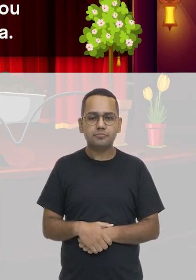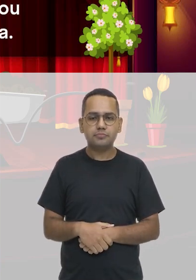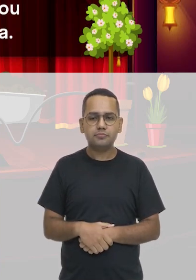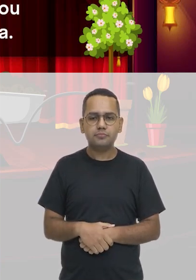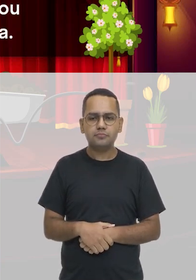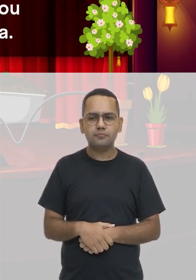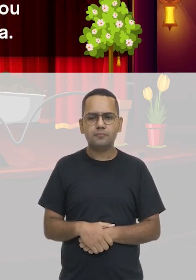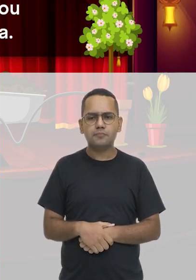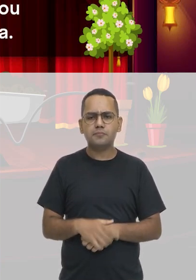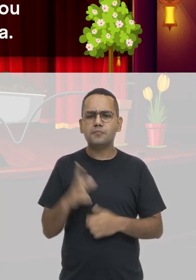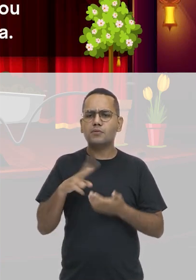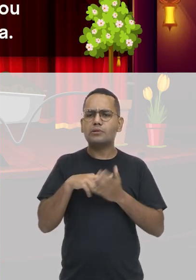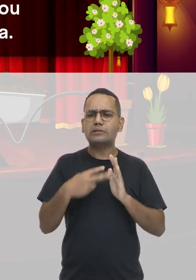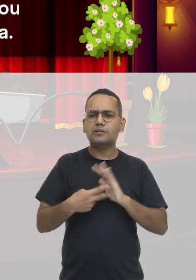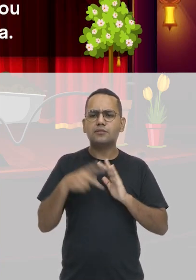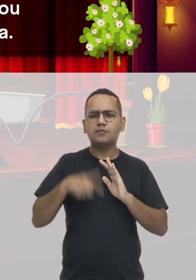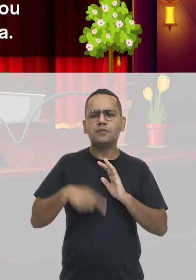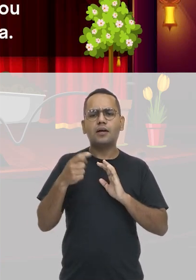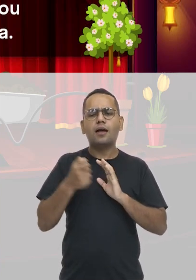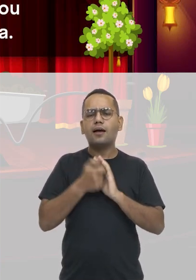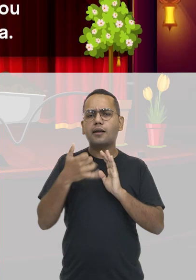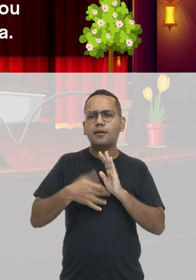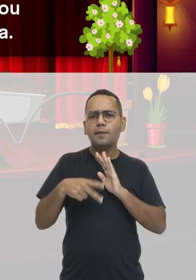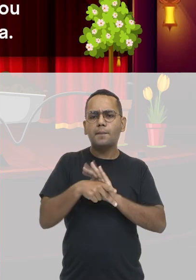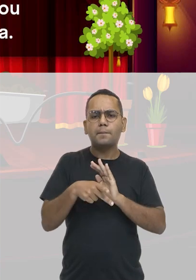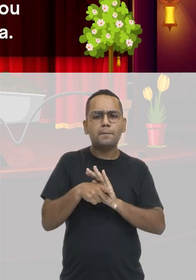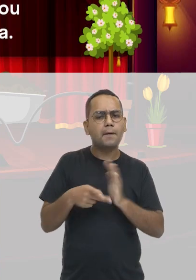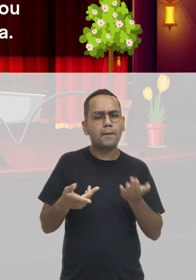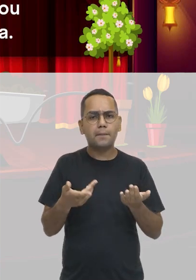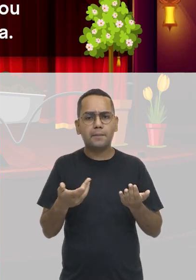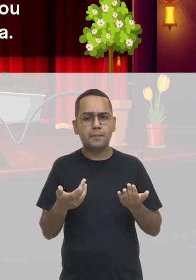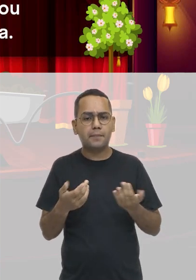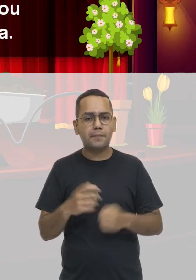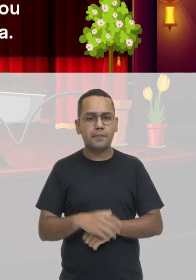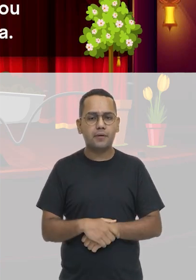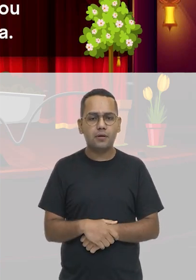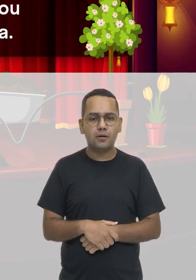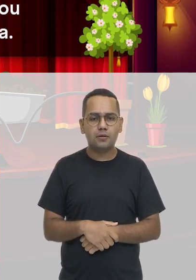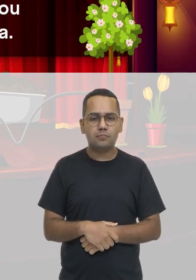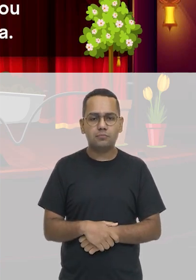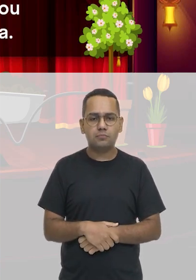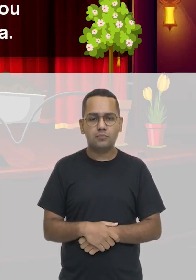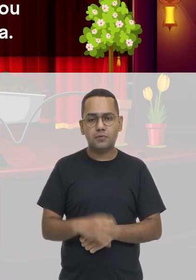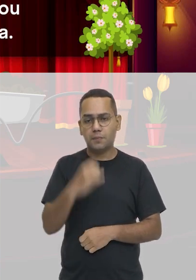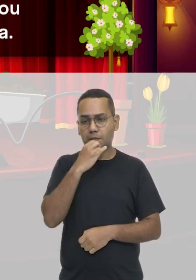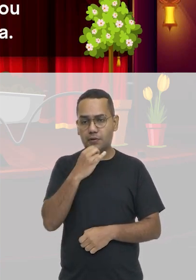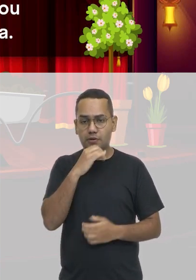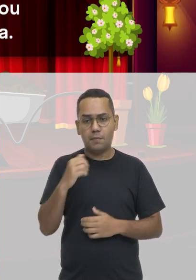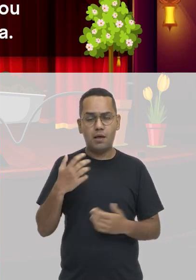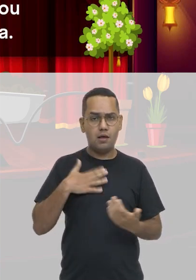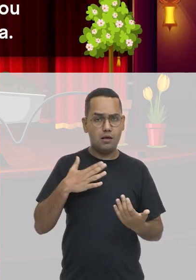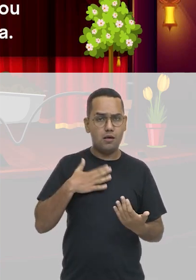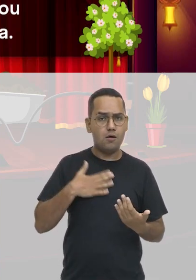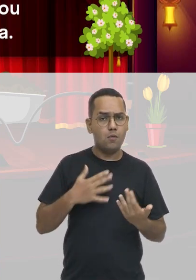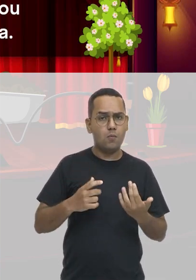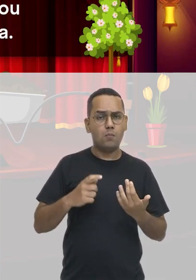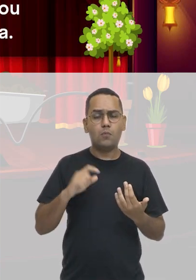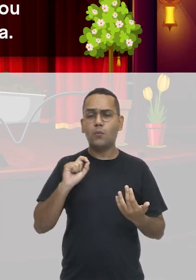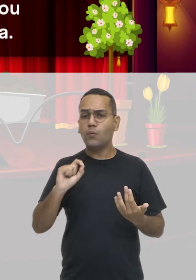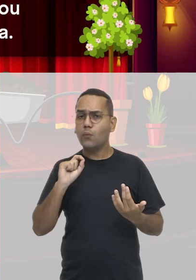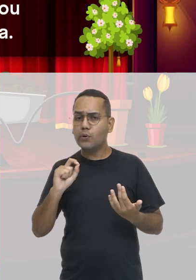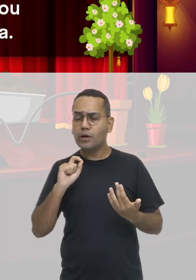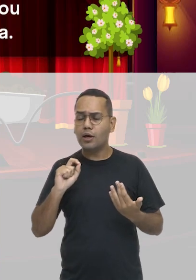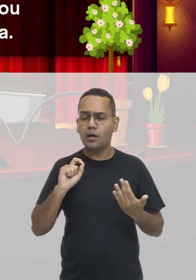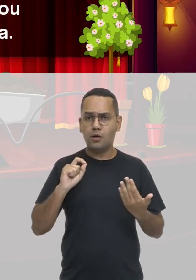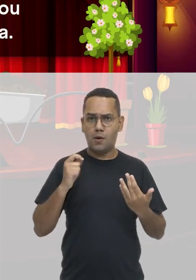essa caracterização, essa postura e movimentação? Qual é a minha condição física? Eu sou um atleta? Eu sou uma pessoa mais